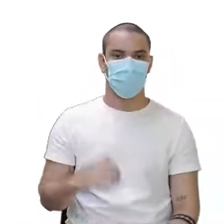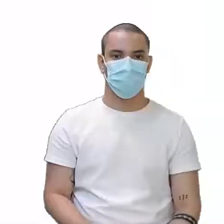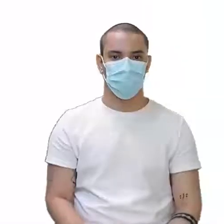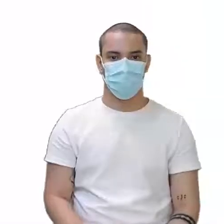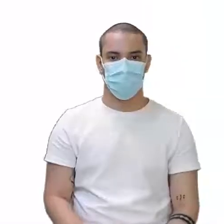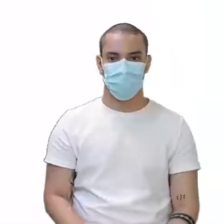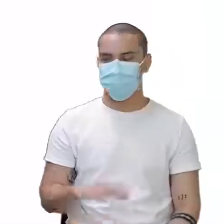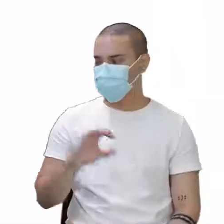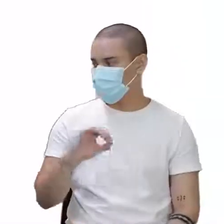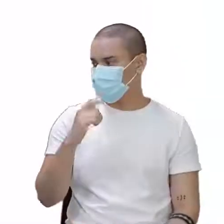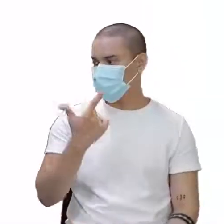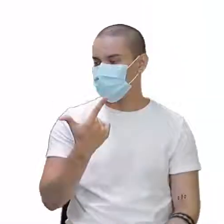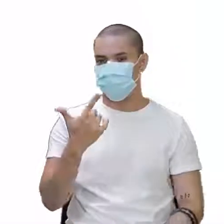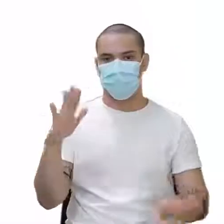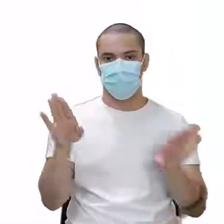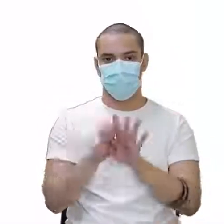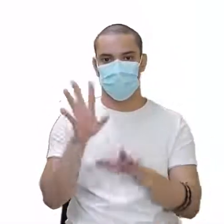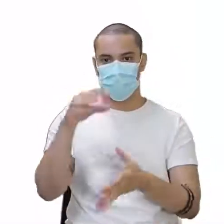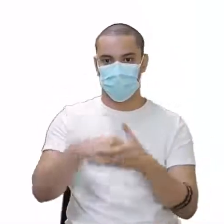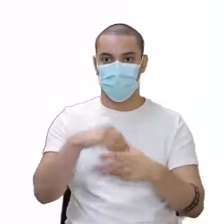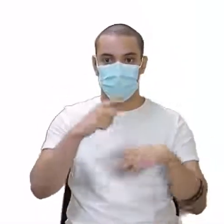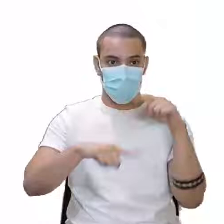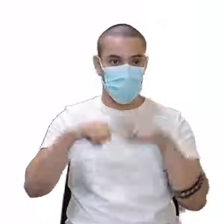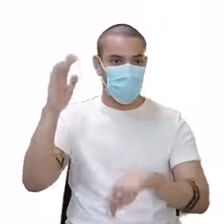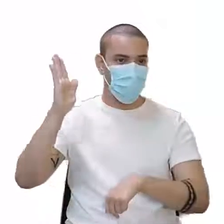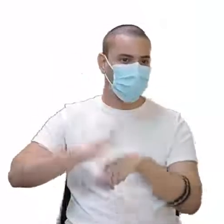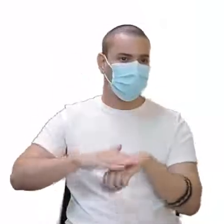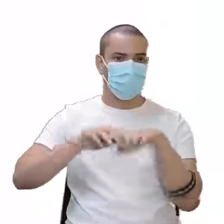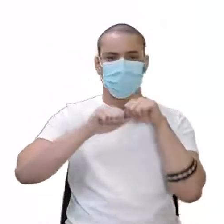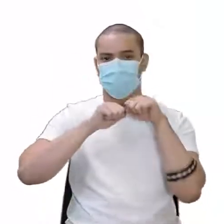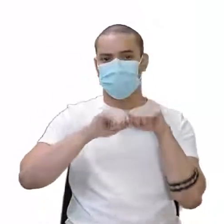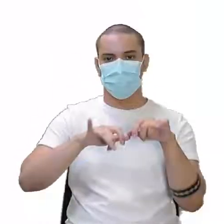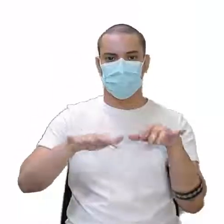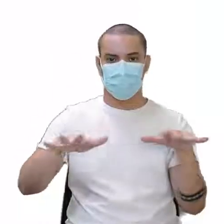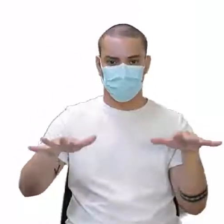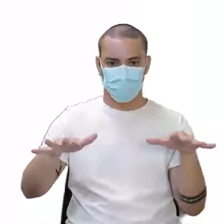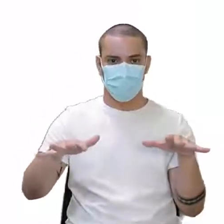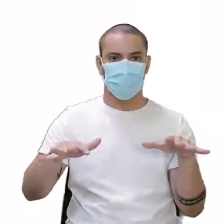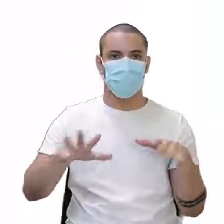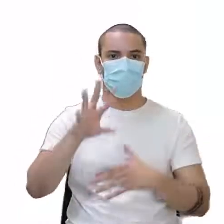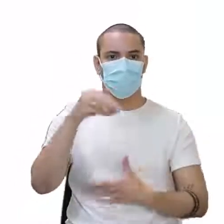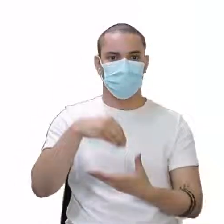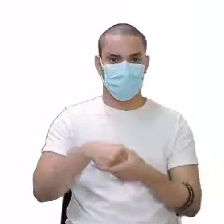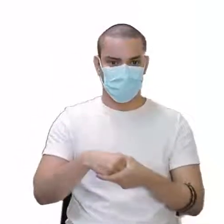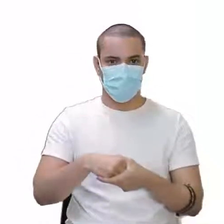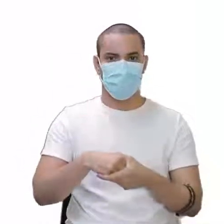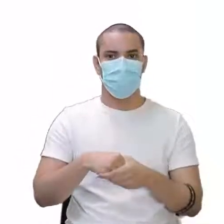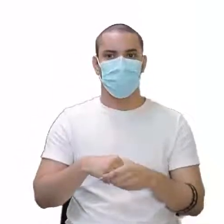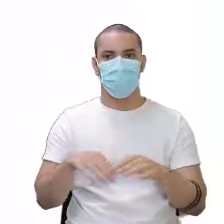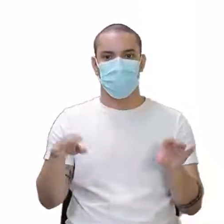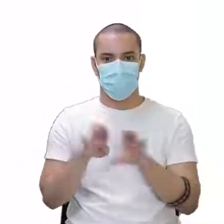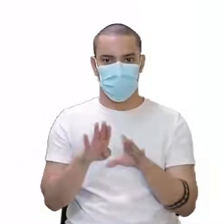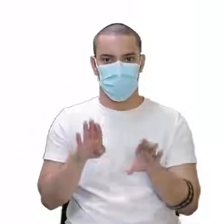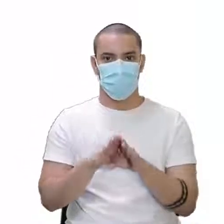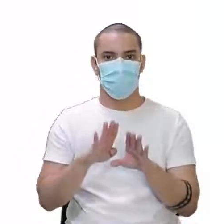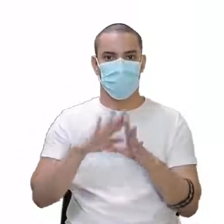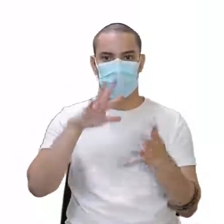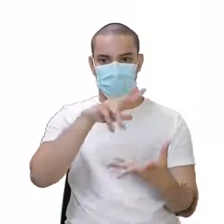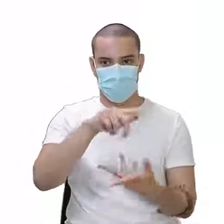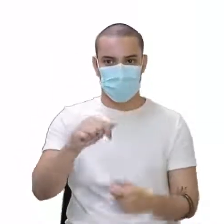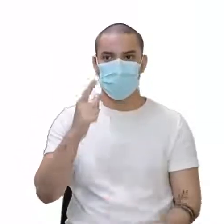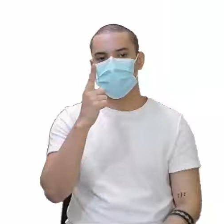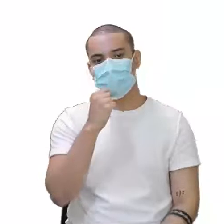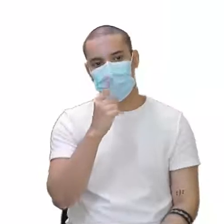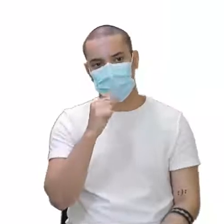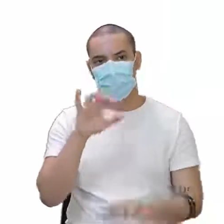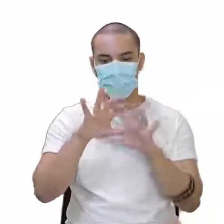O oxigênio é o elemento mais abundante no planeta, estando disponível na atmosfera, na água